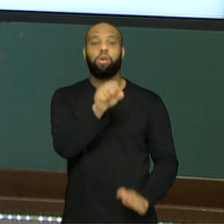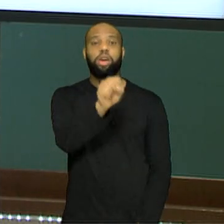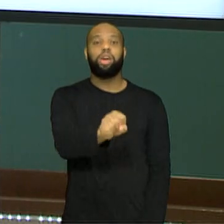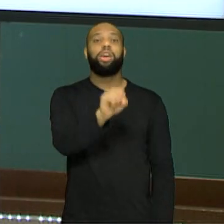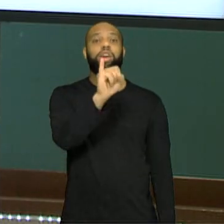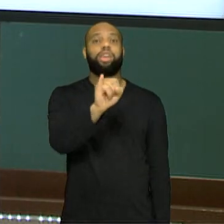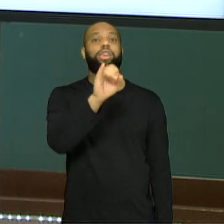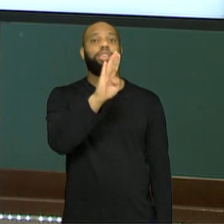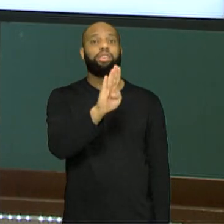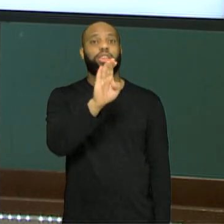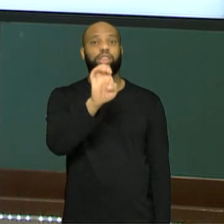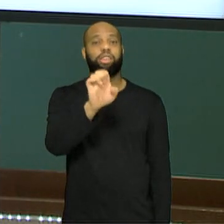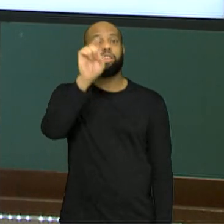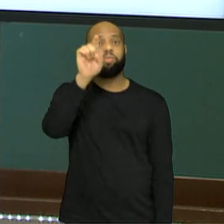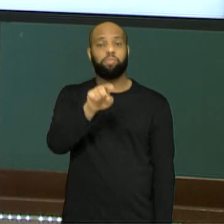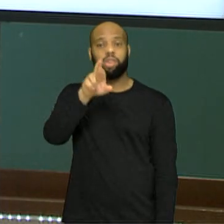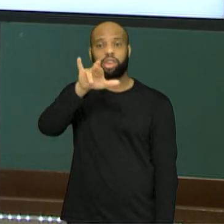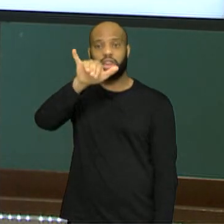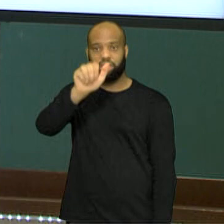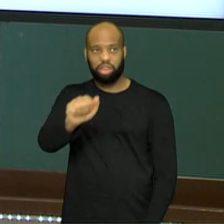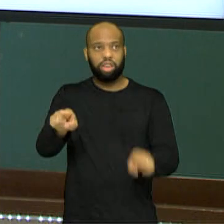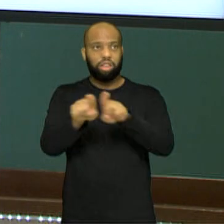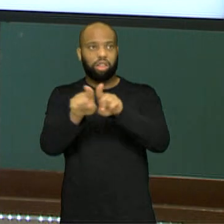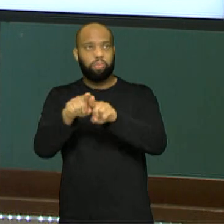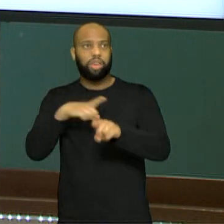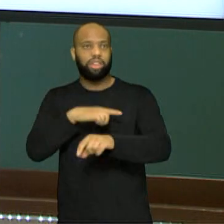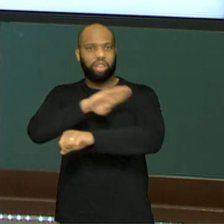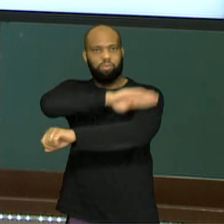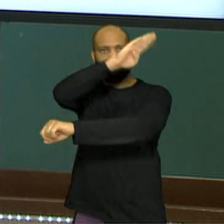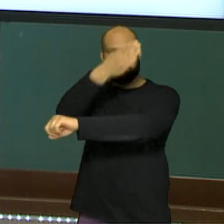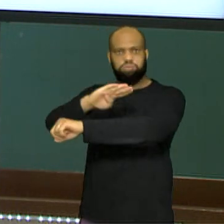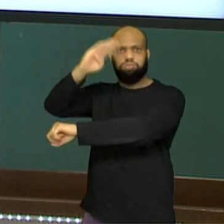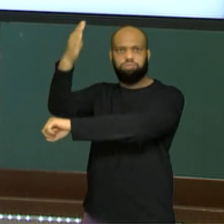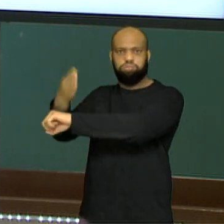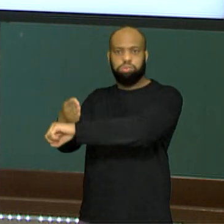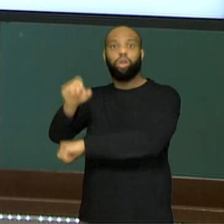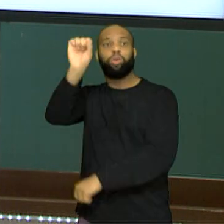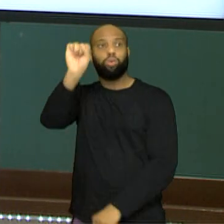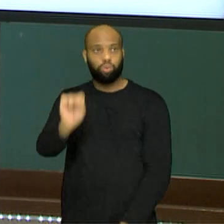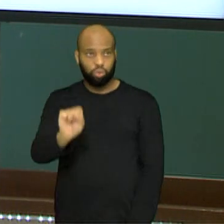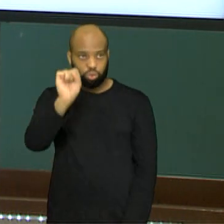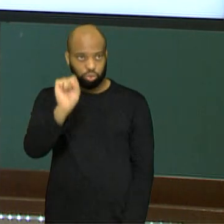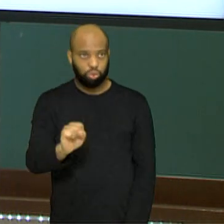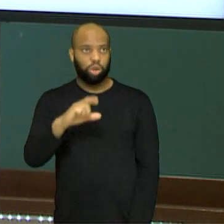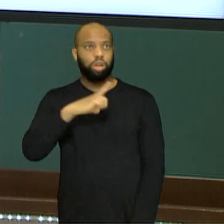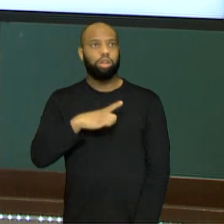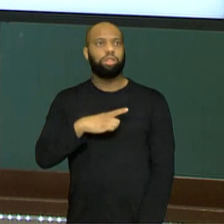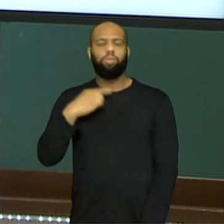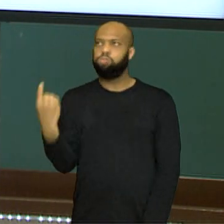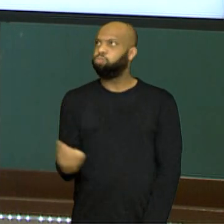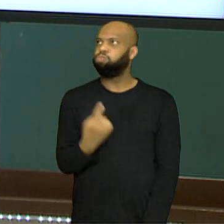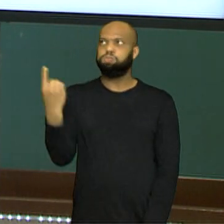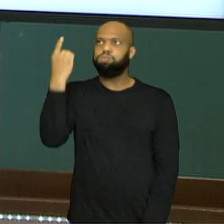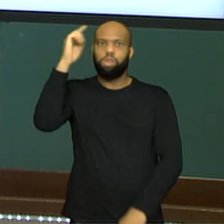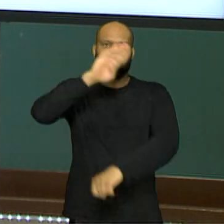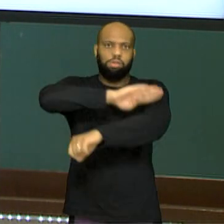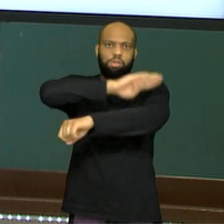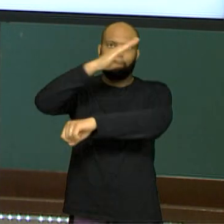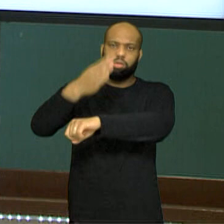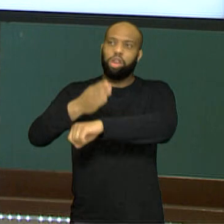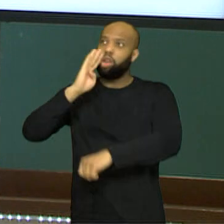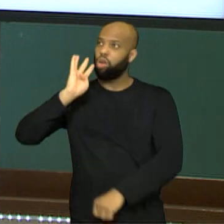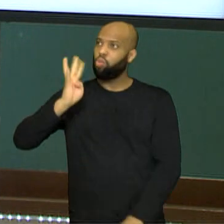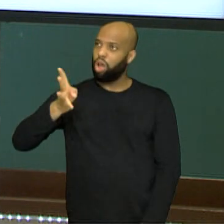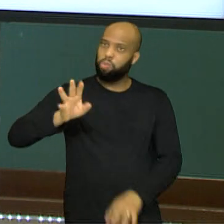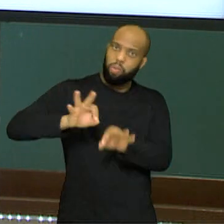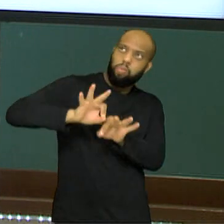regiões montanhosas, Tem os Montes Aital, no sul, com montanhas muito altas que ultrapassam 4.000